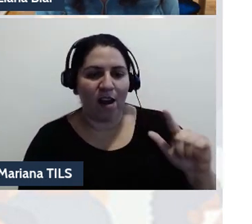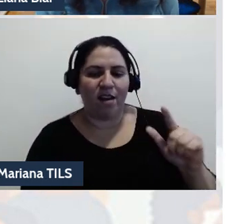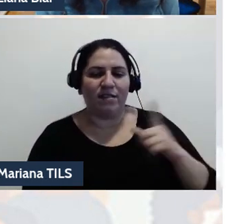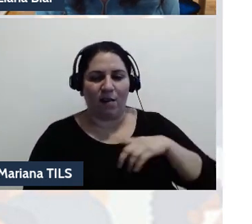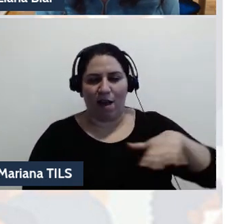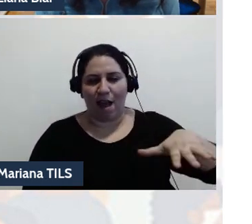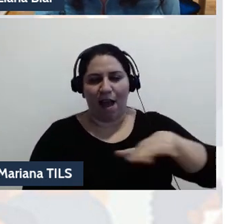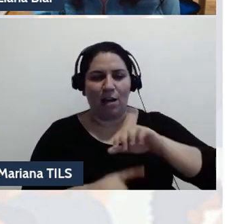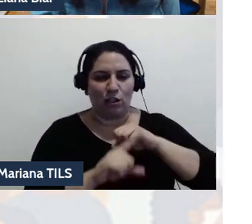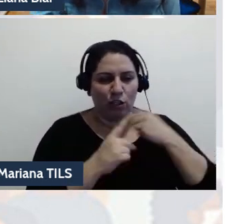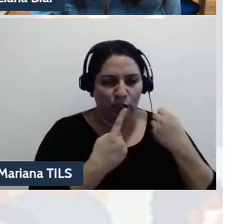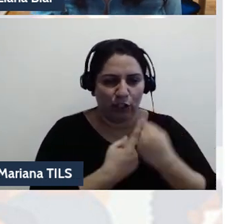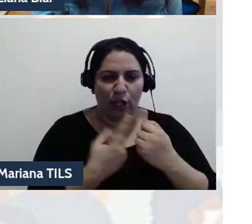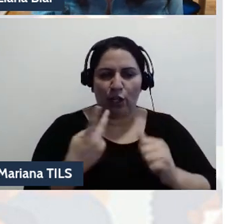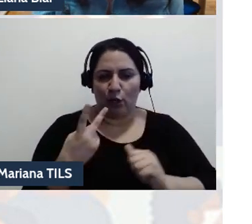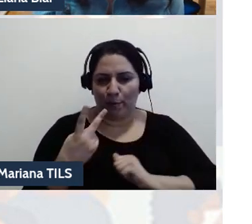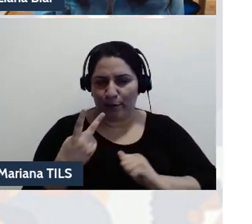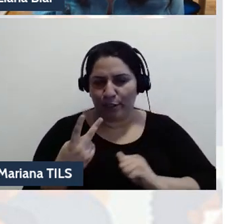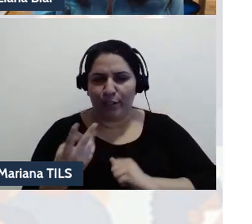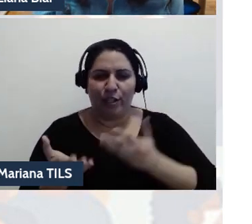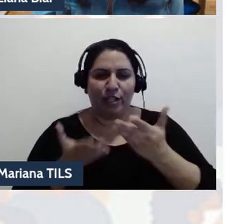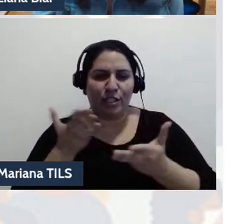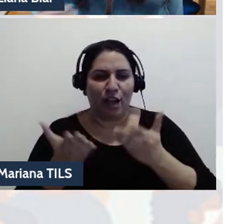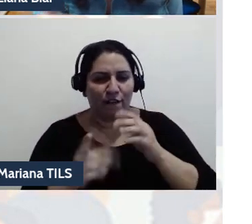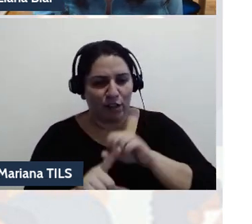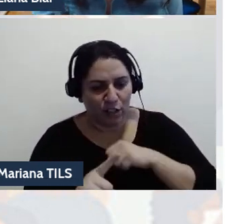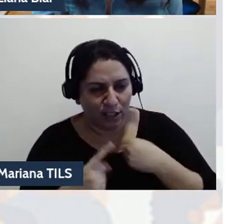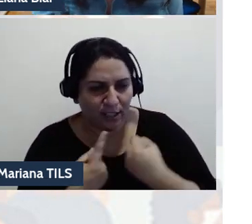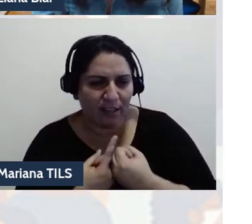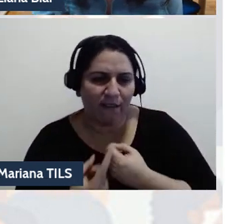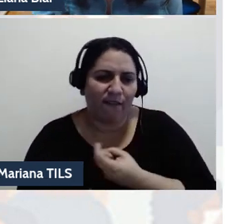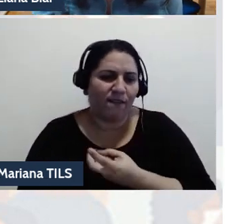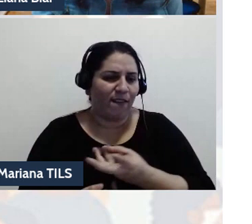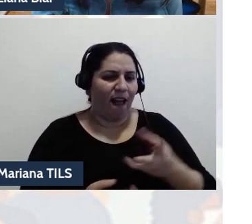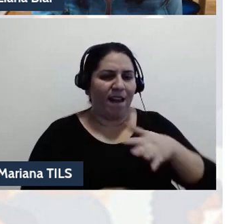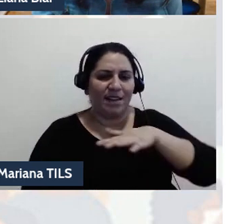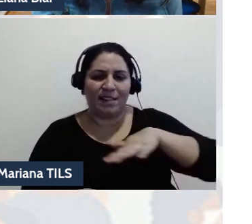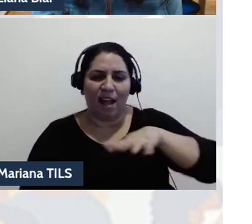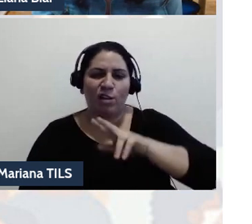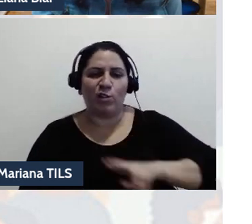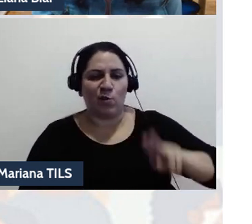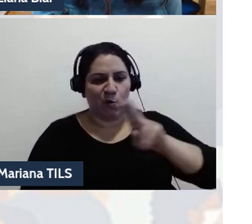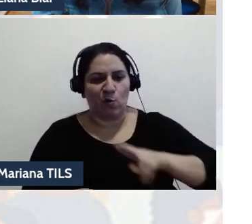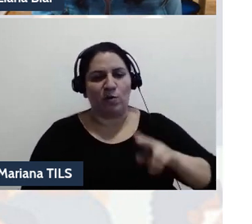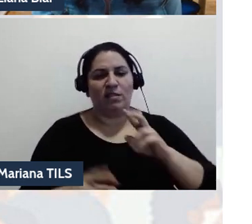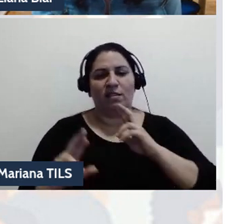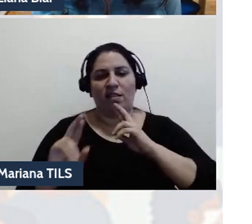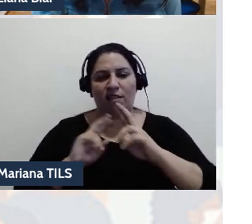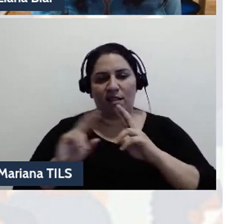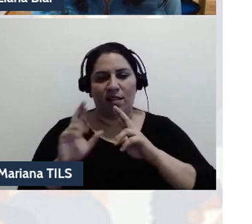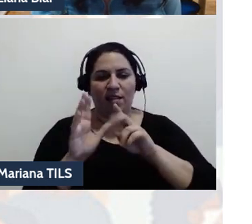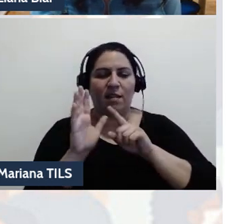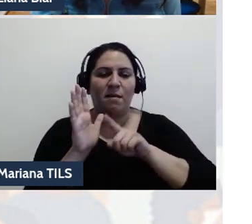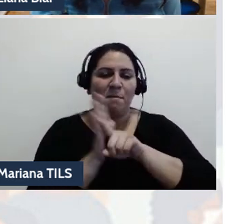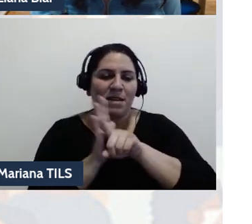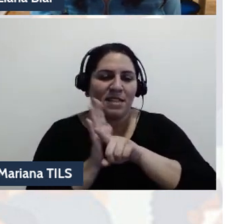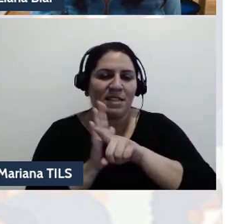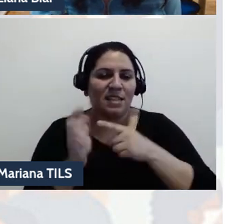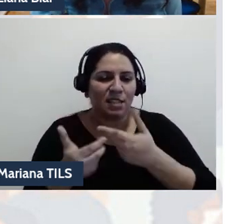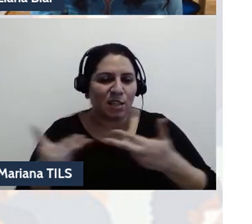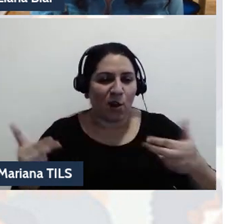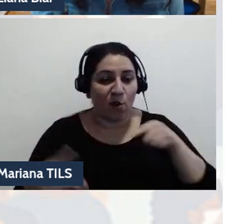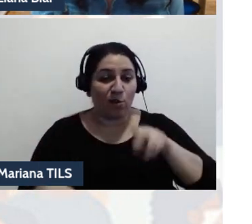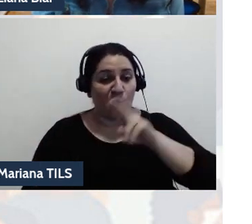na educação, no serviço social, que são áreas que frequentemente recorrem a entrevistas de pesquisa e narrativas como fontes